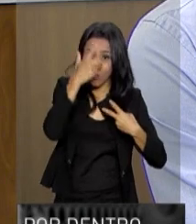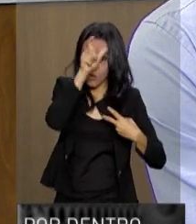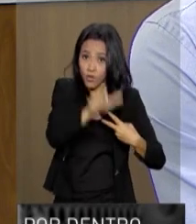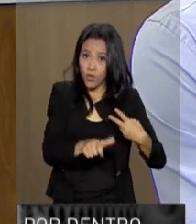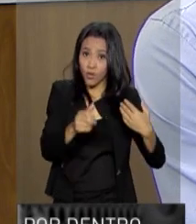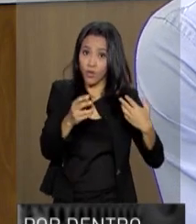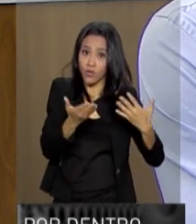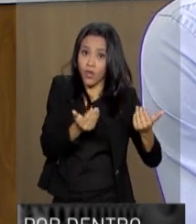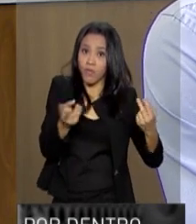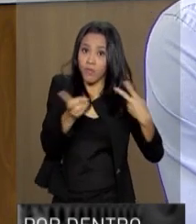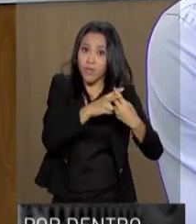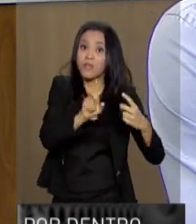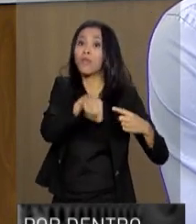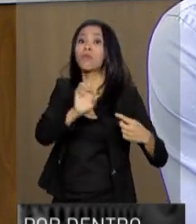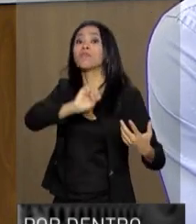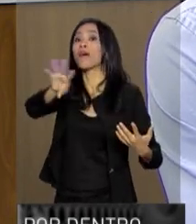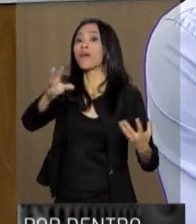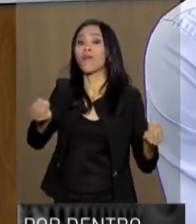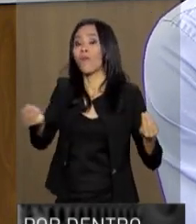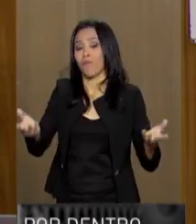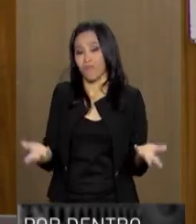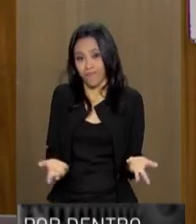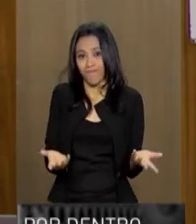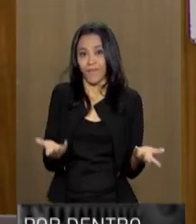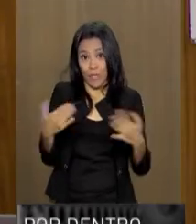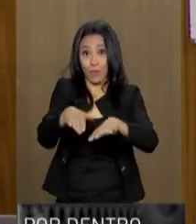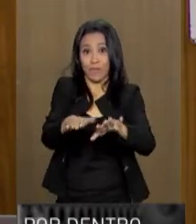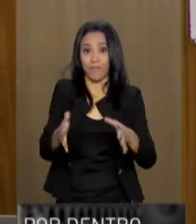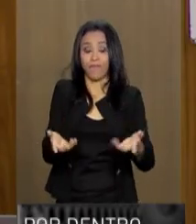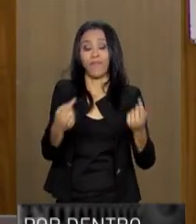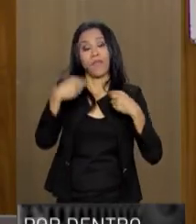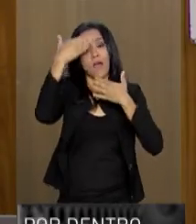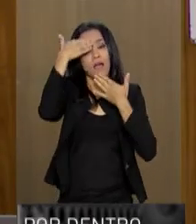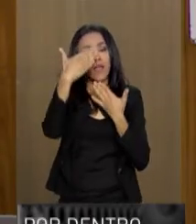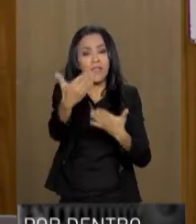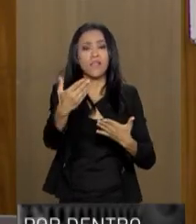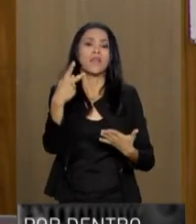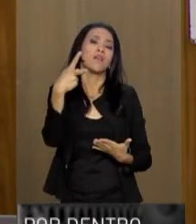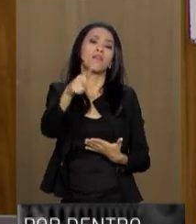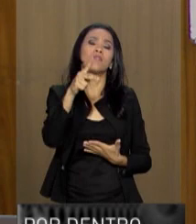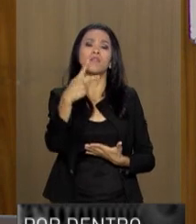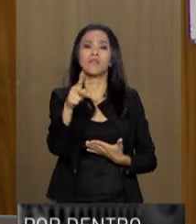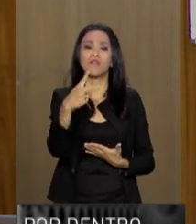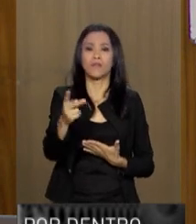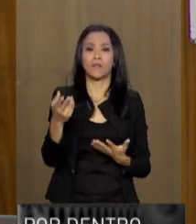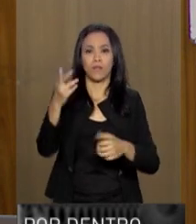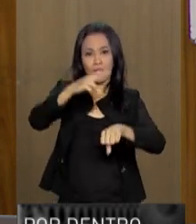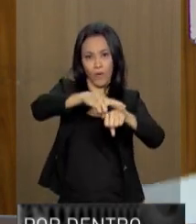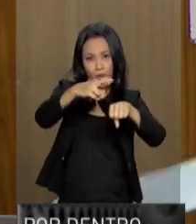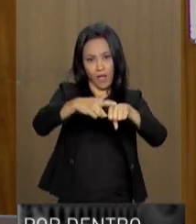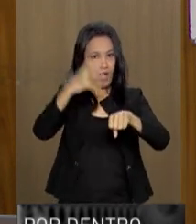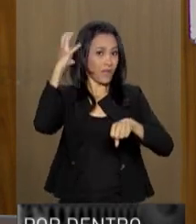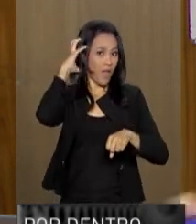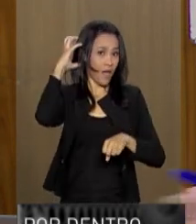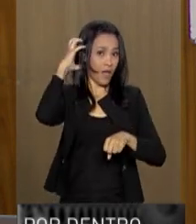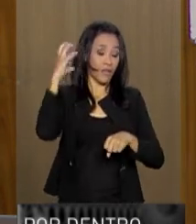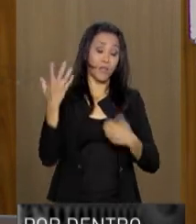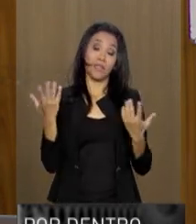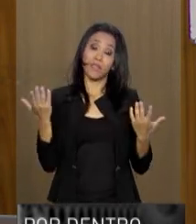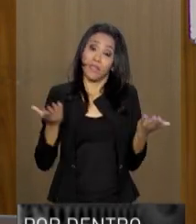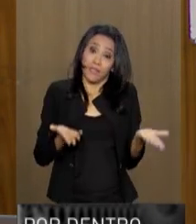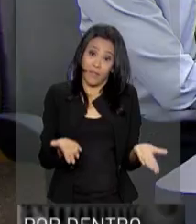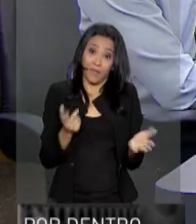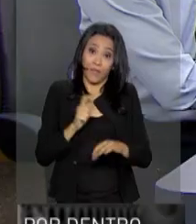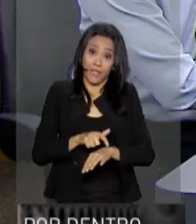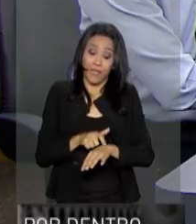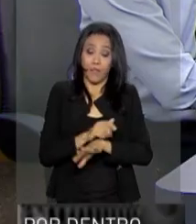como sujeito de direitos agradecendo a participação do erico verissimo da rádio tropical fm lá de boa vista roraima o secretário então nosso